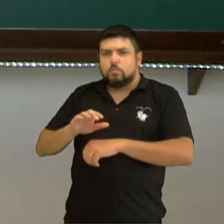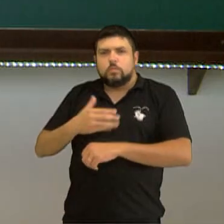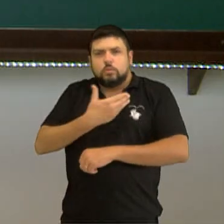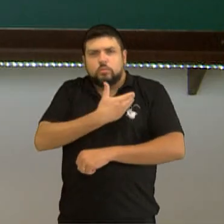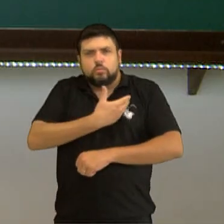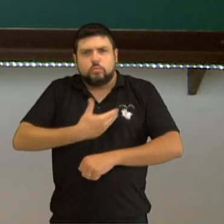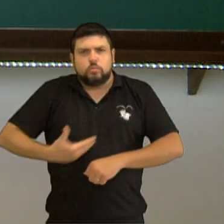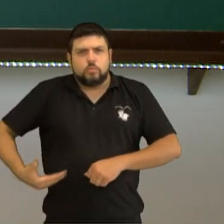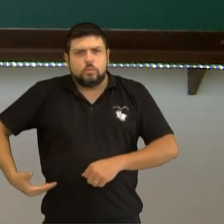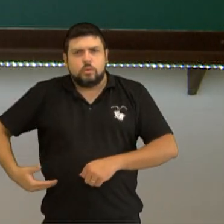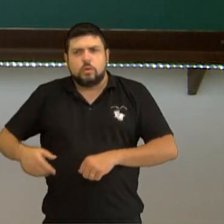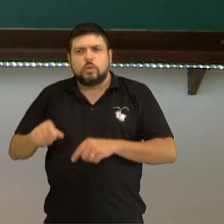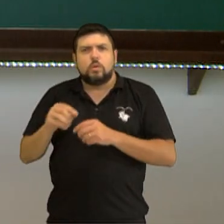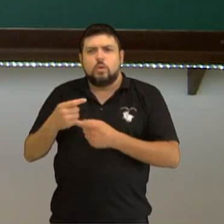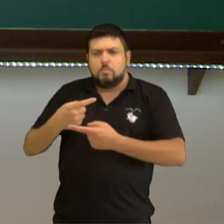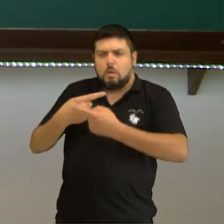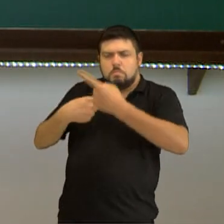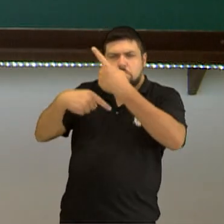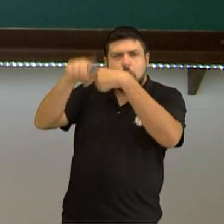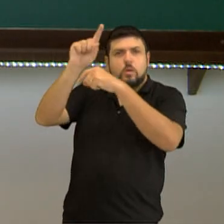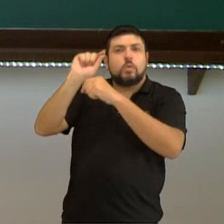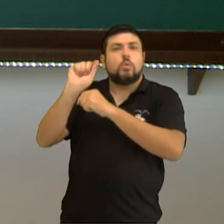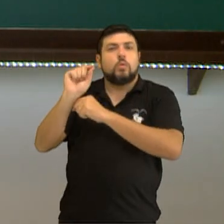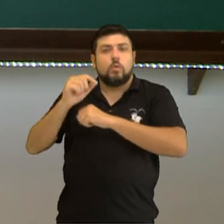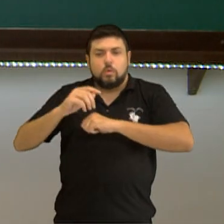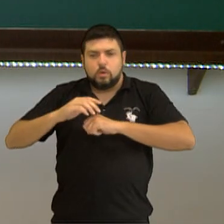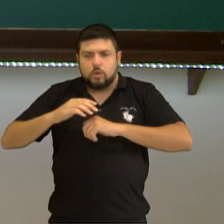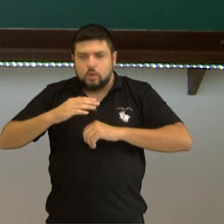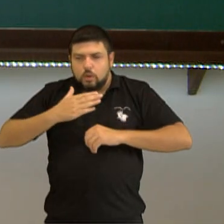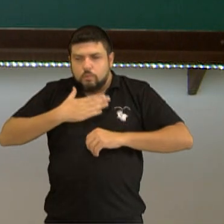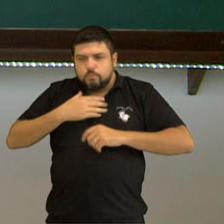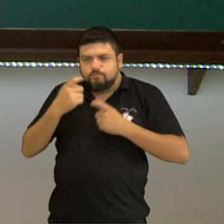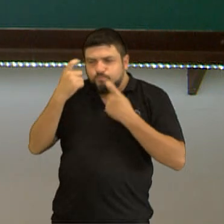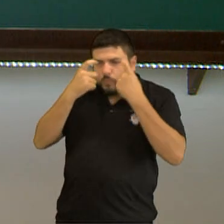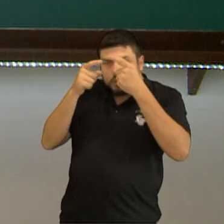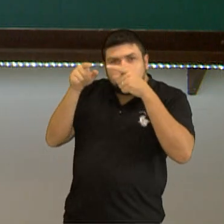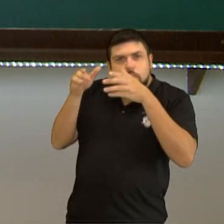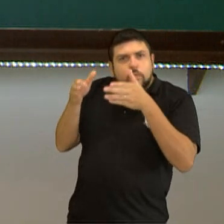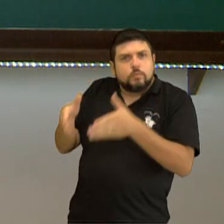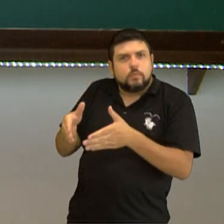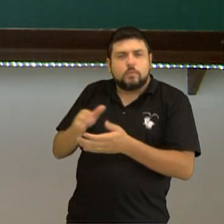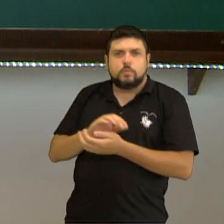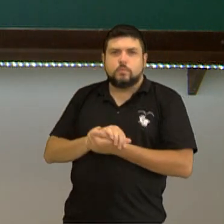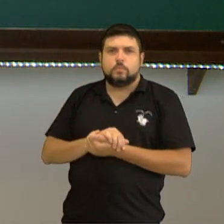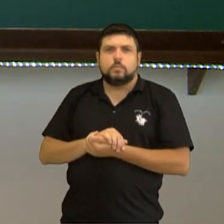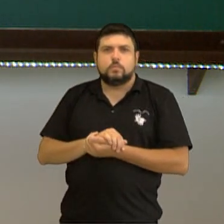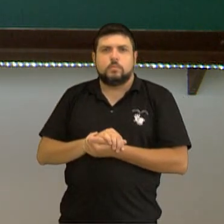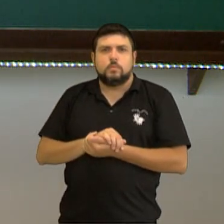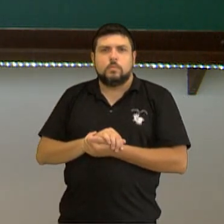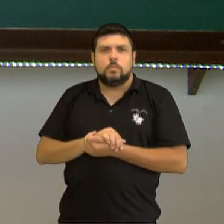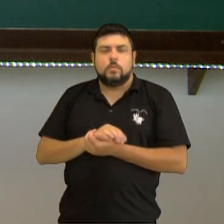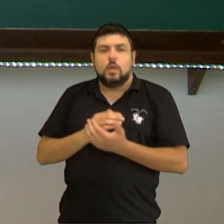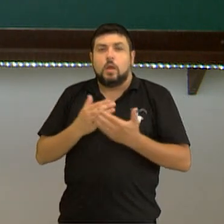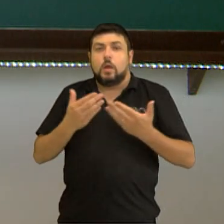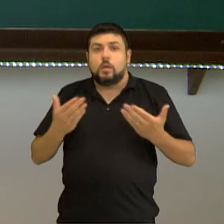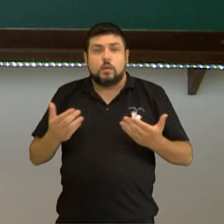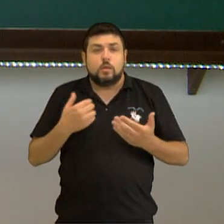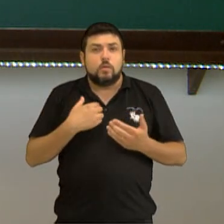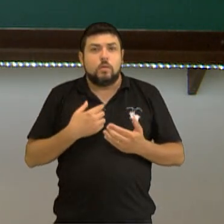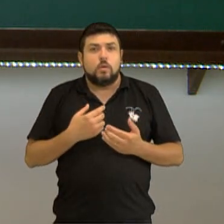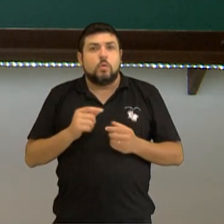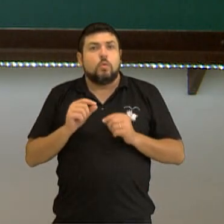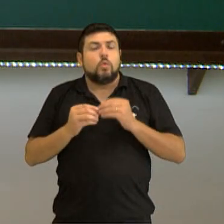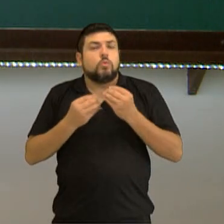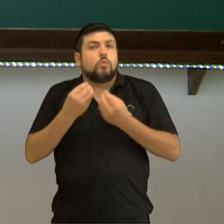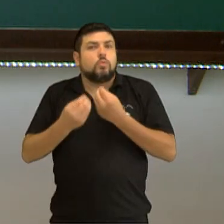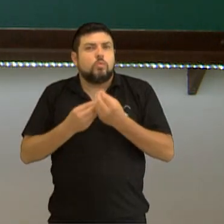principal ferramenta desse governante. E para realizar esses objetivos, o governante não pode ser limitado pela moralidade.